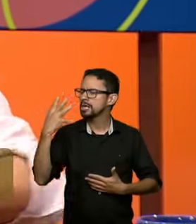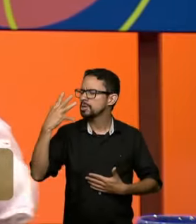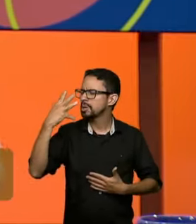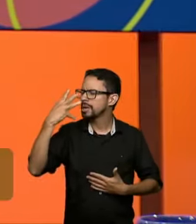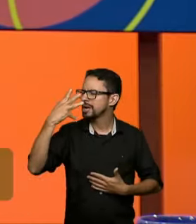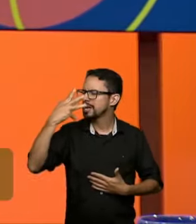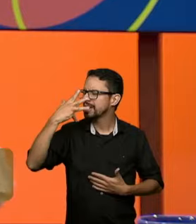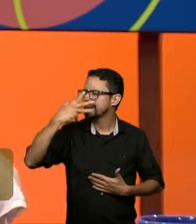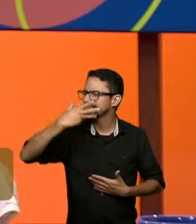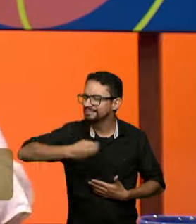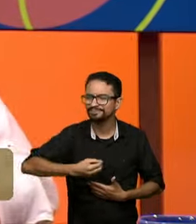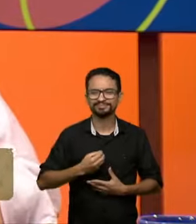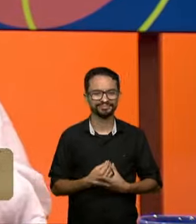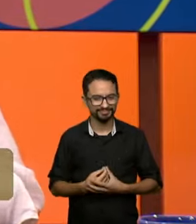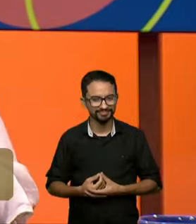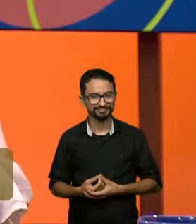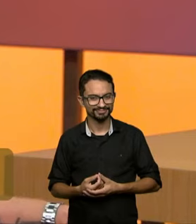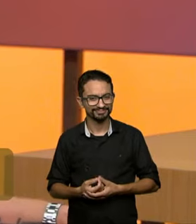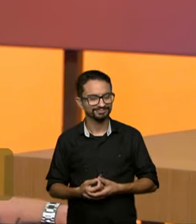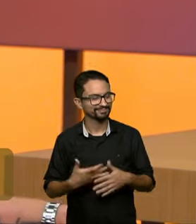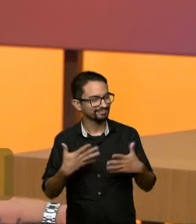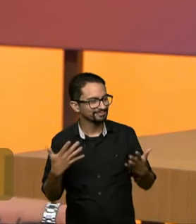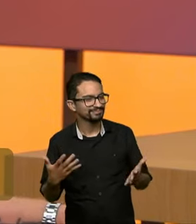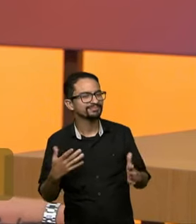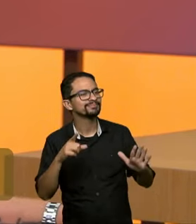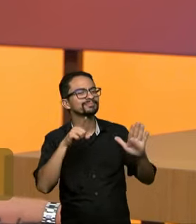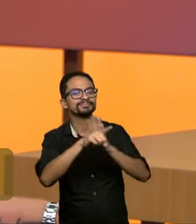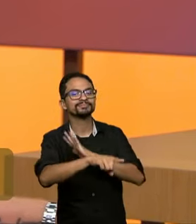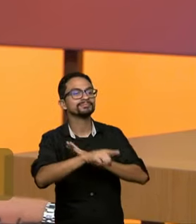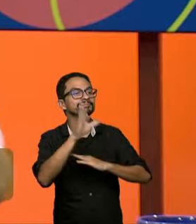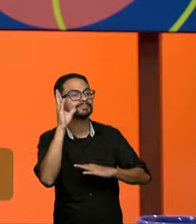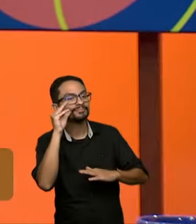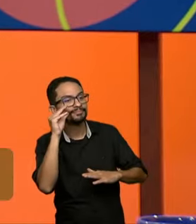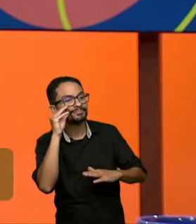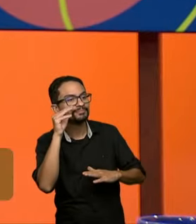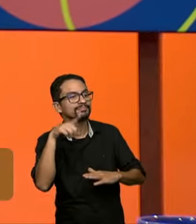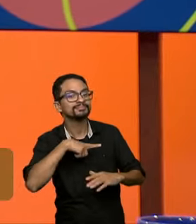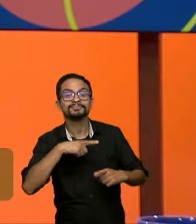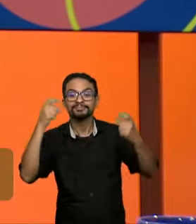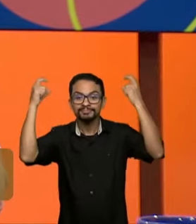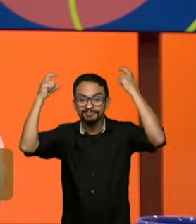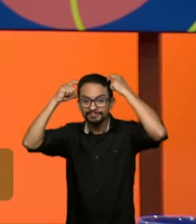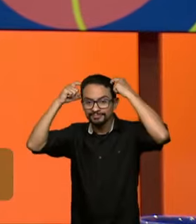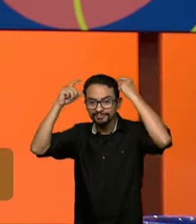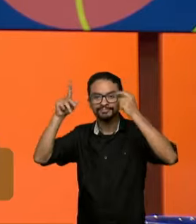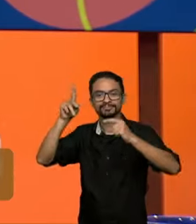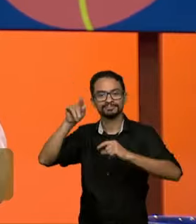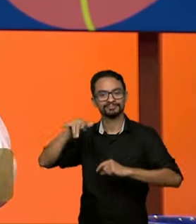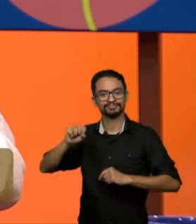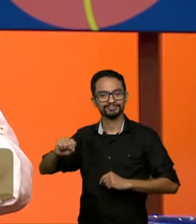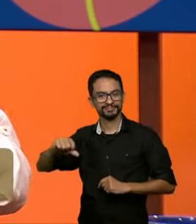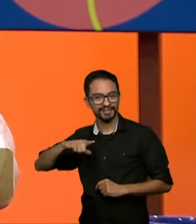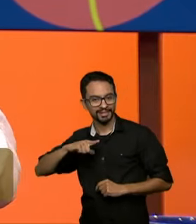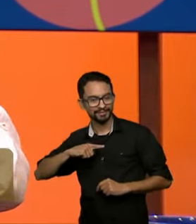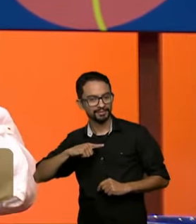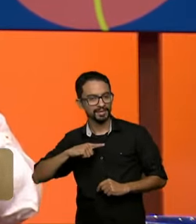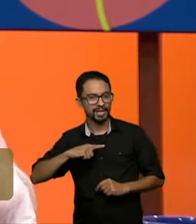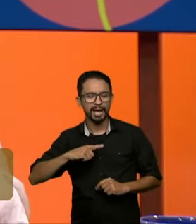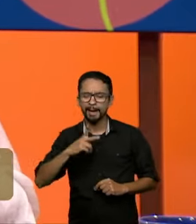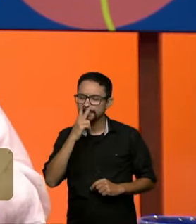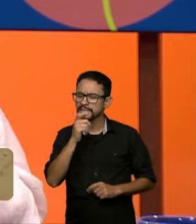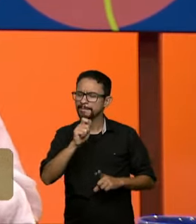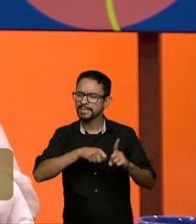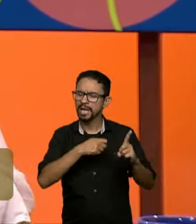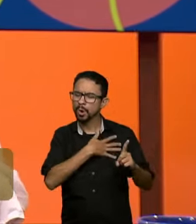lindo, lindo. Ai, no que Disney coisa Plus. Linda. É. E vai ter qual plataforma, a série? No Disney Plus. No Disney Plus, você falou. Eu acho que é meados do ano, ali por